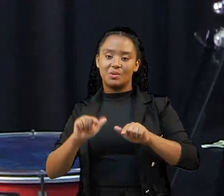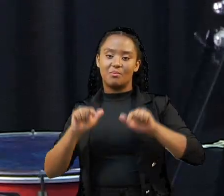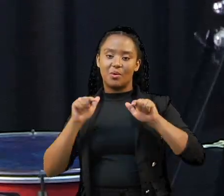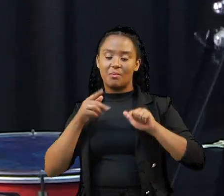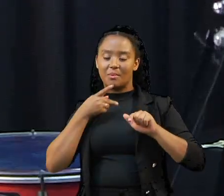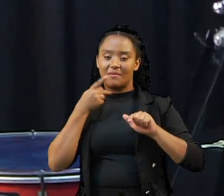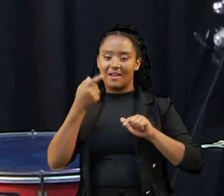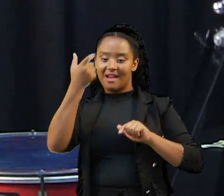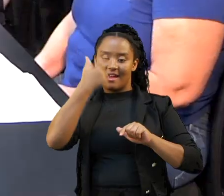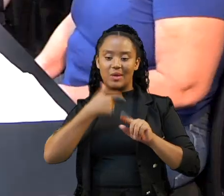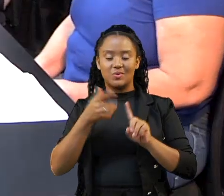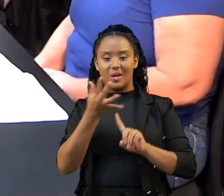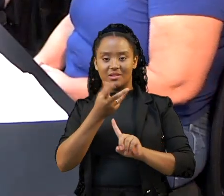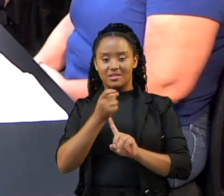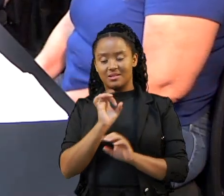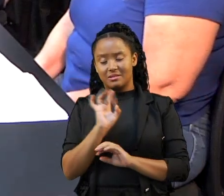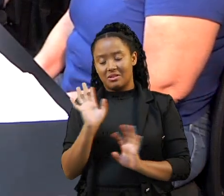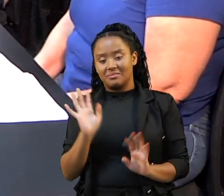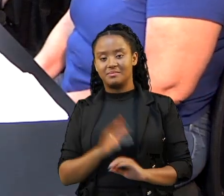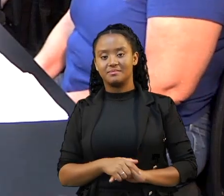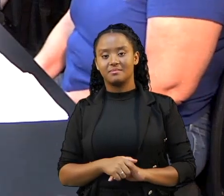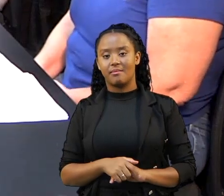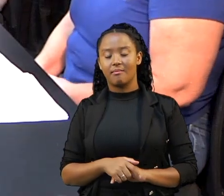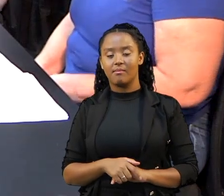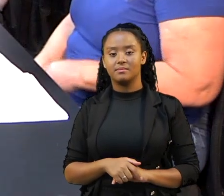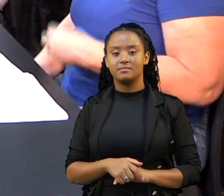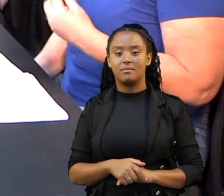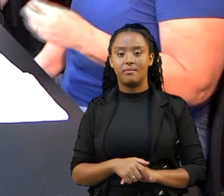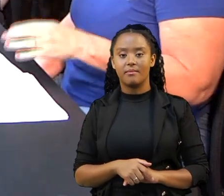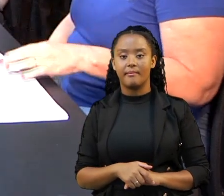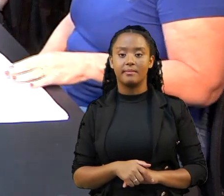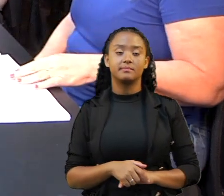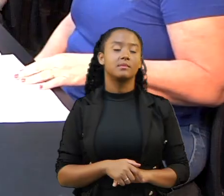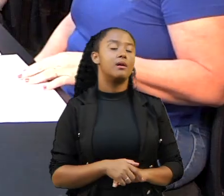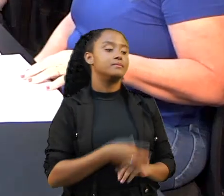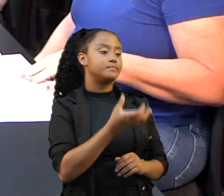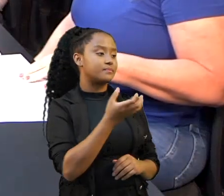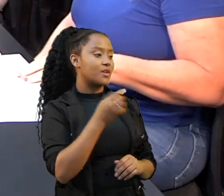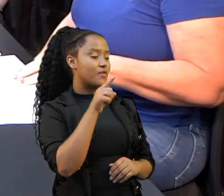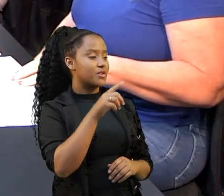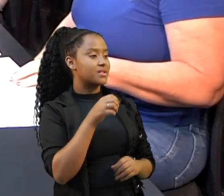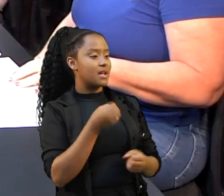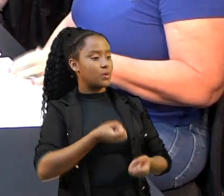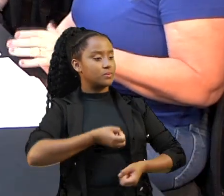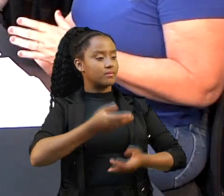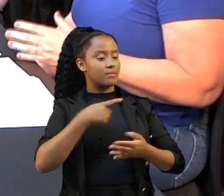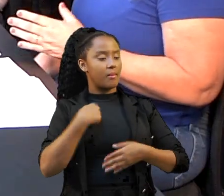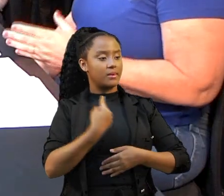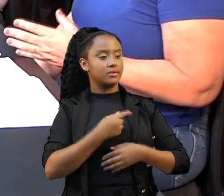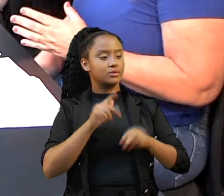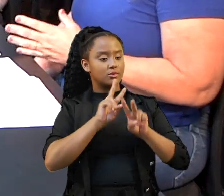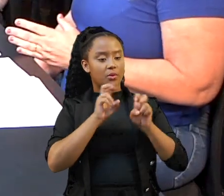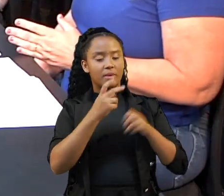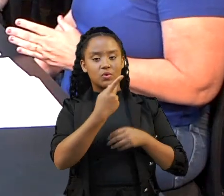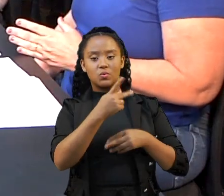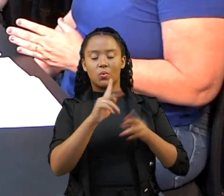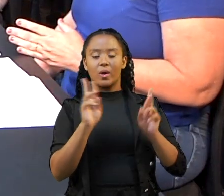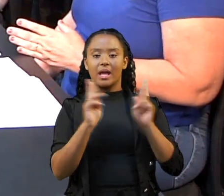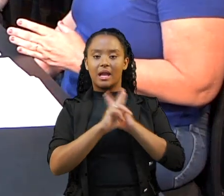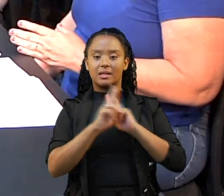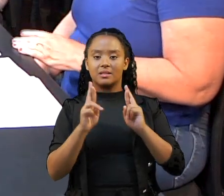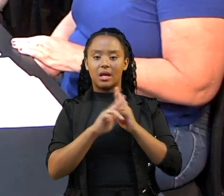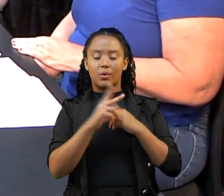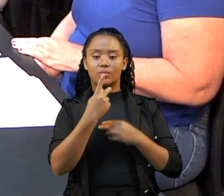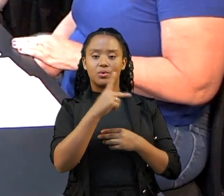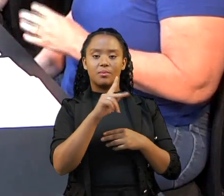isso. Olha só, Brena, eu queria que você contasse para a gente um pouquinho qual que é a sua relação, como é